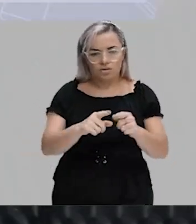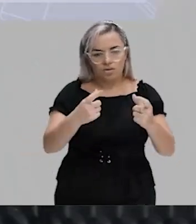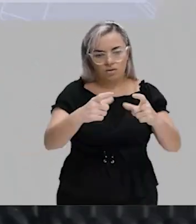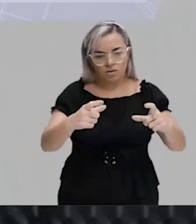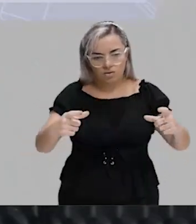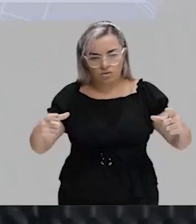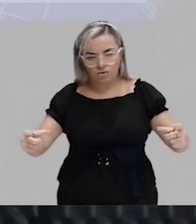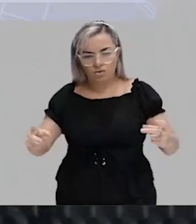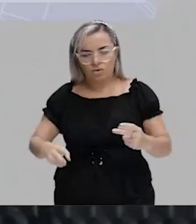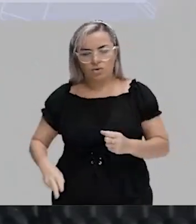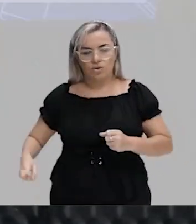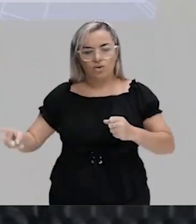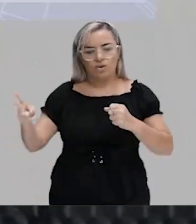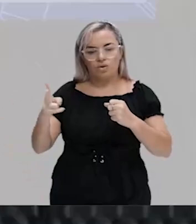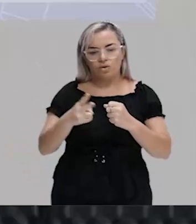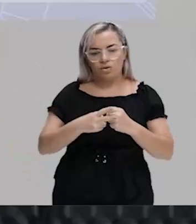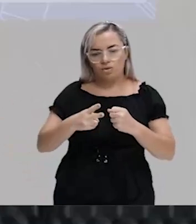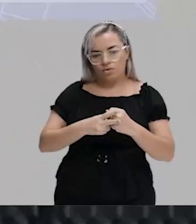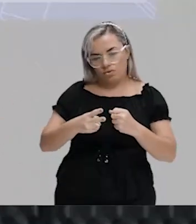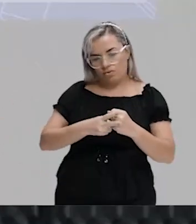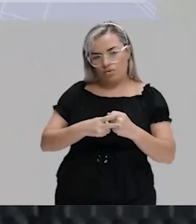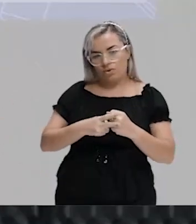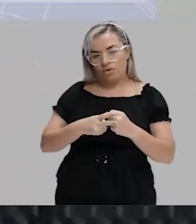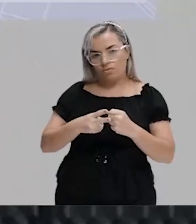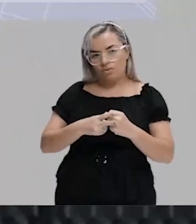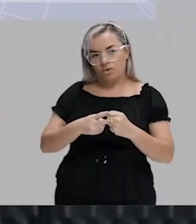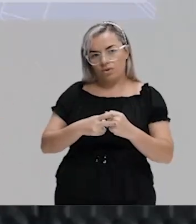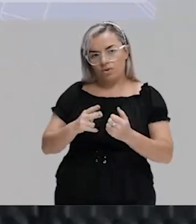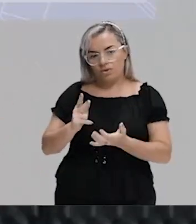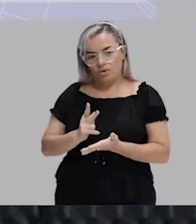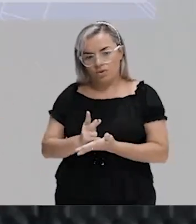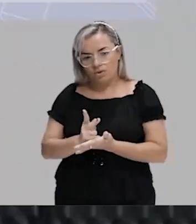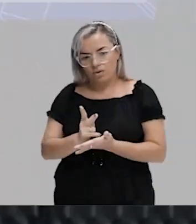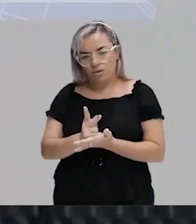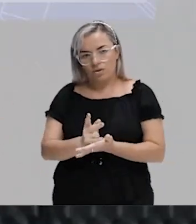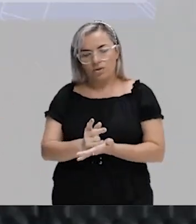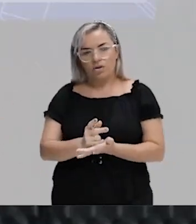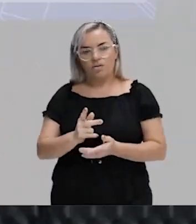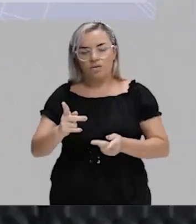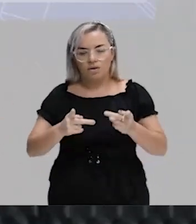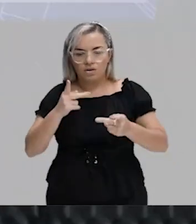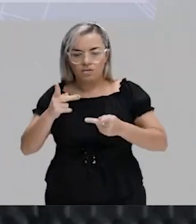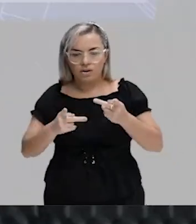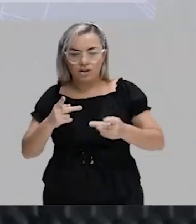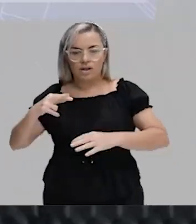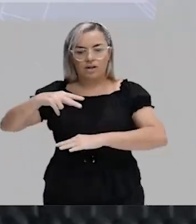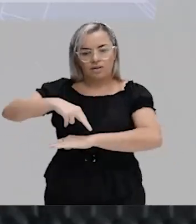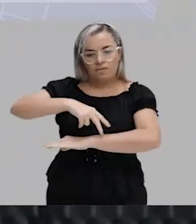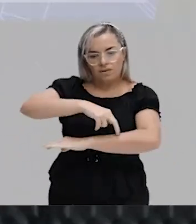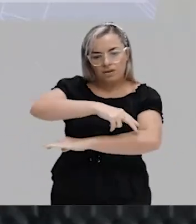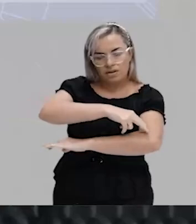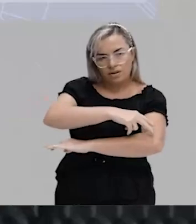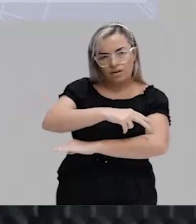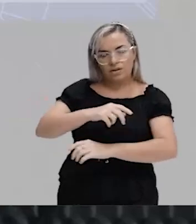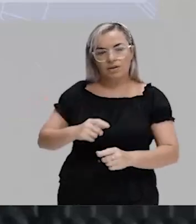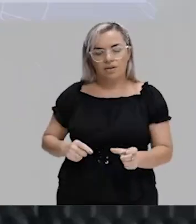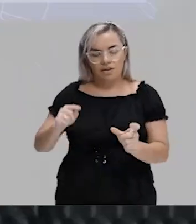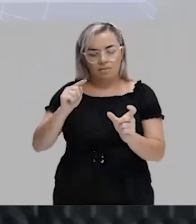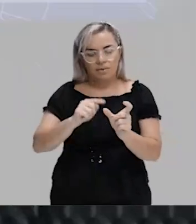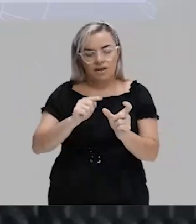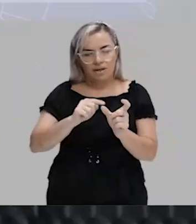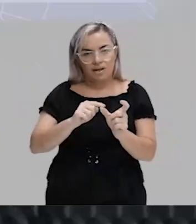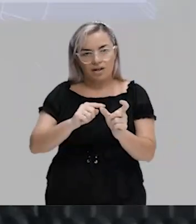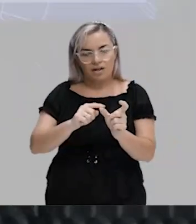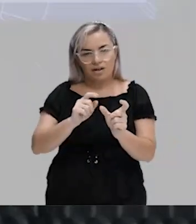no infinitivo. Lembram os verbos do infinitivo? Dar, falar, andar, escrever,